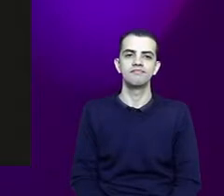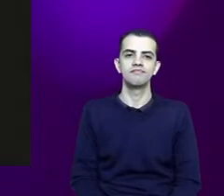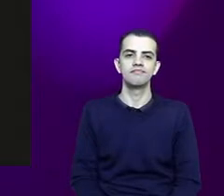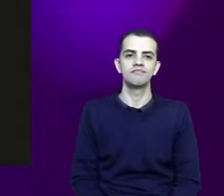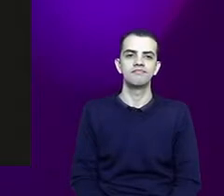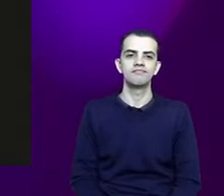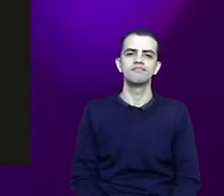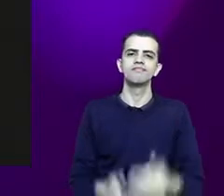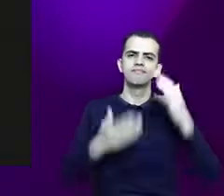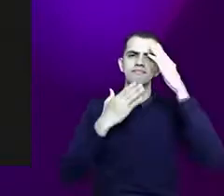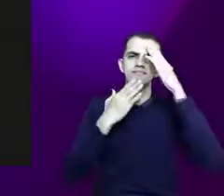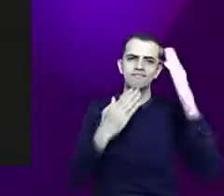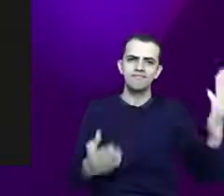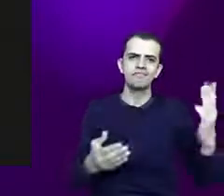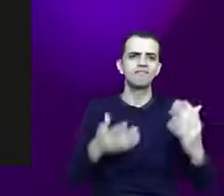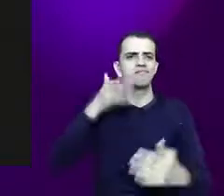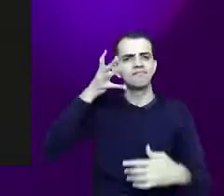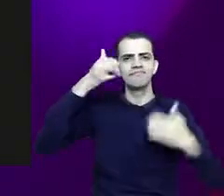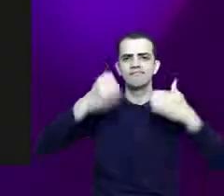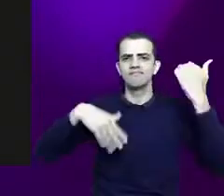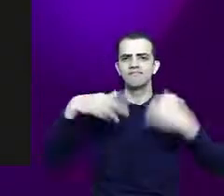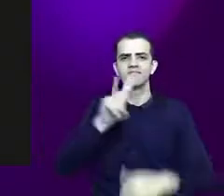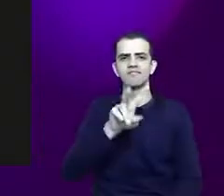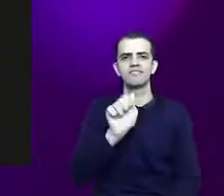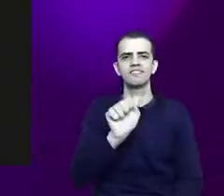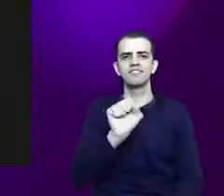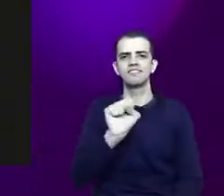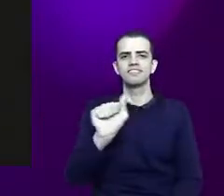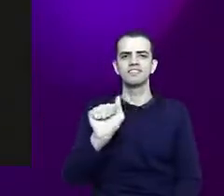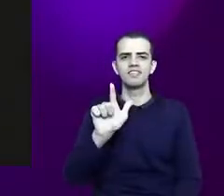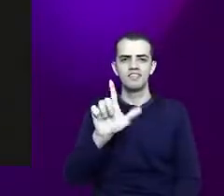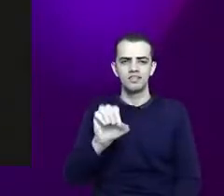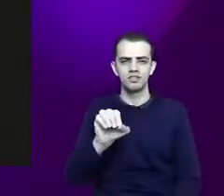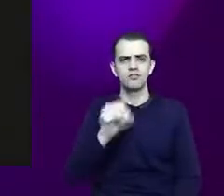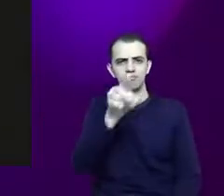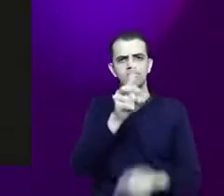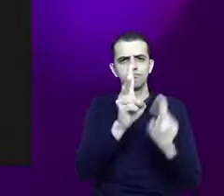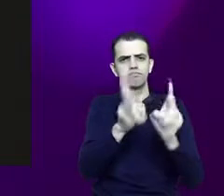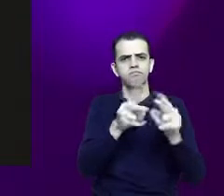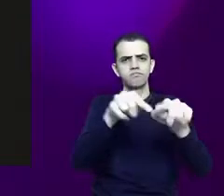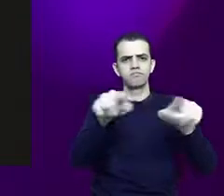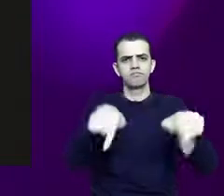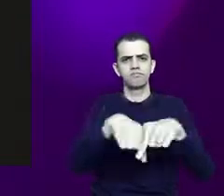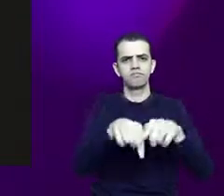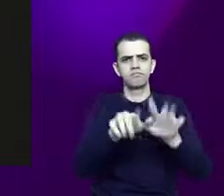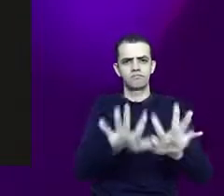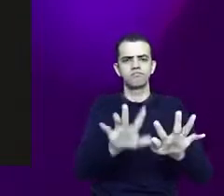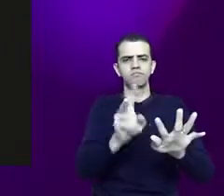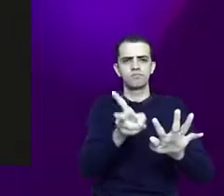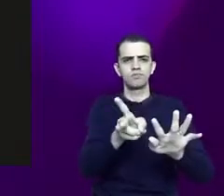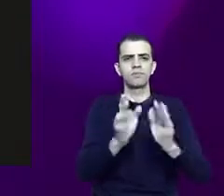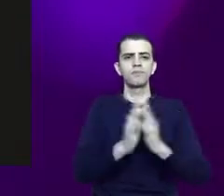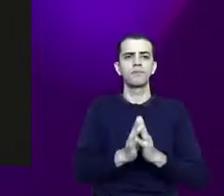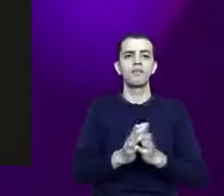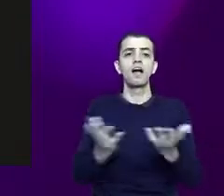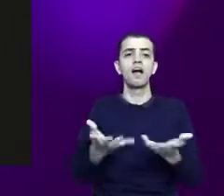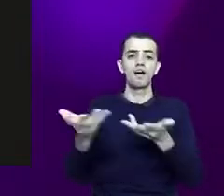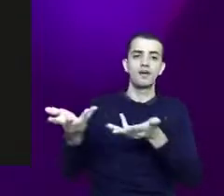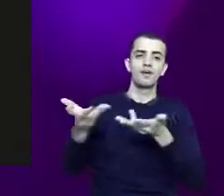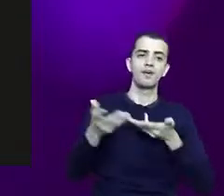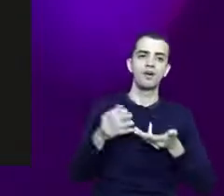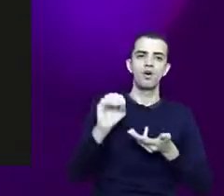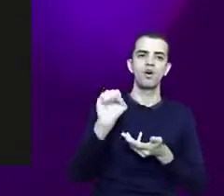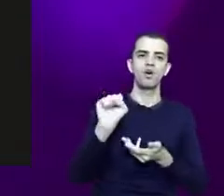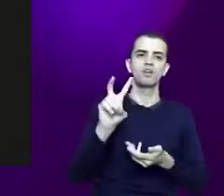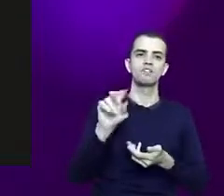Muito obrigado, doutor Vassalo. Eu vou pedir para que o senhor permaneça na sala e quero chamar o doutor Oswaldo Pires,